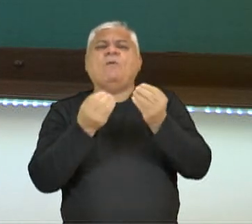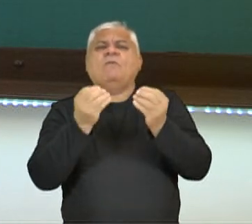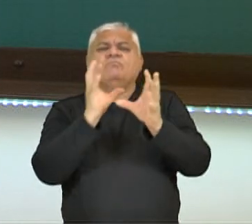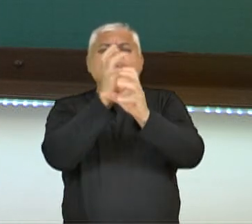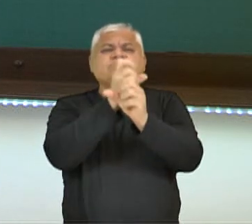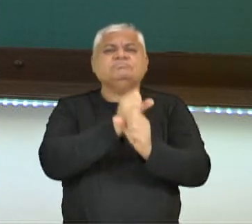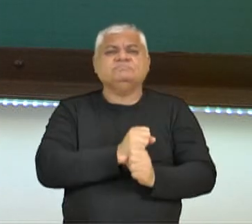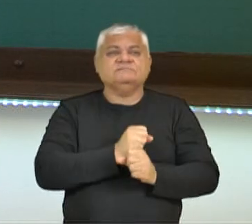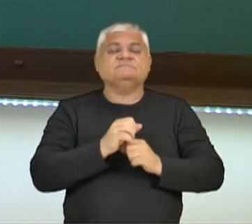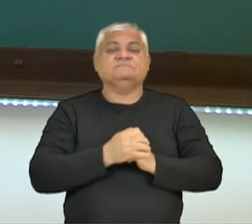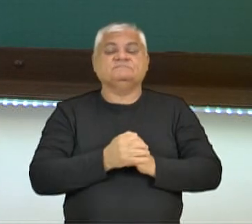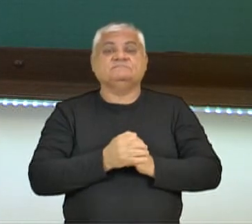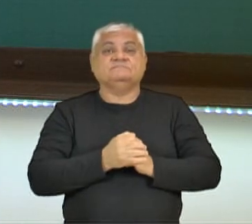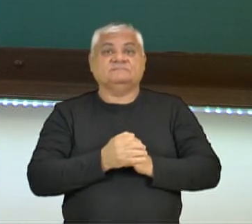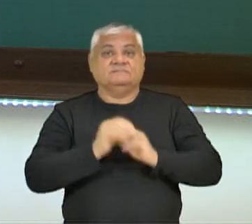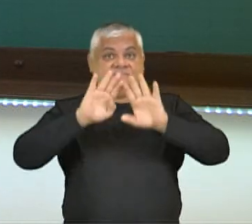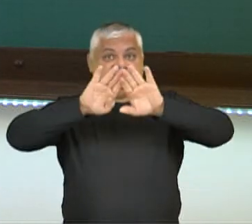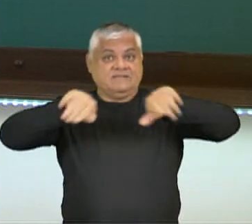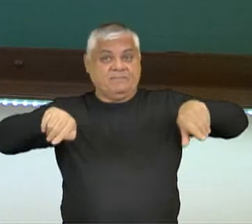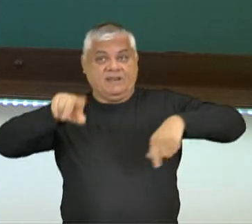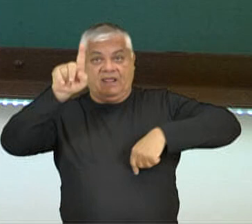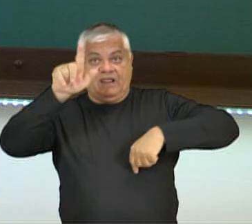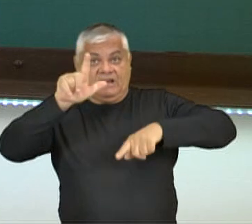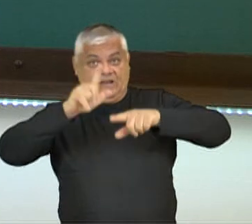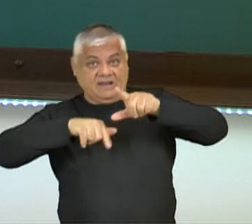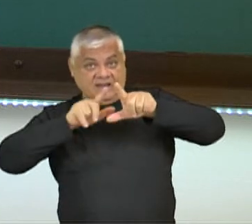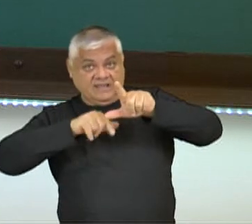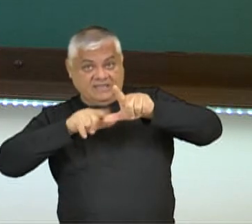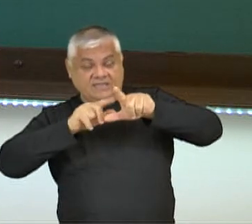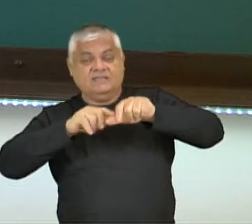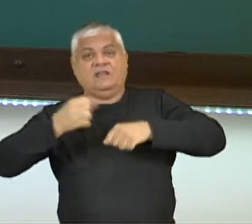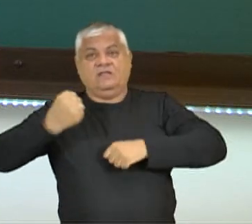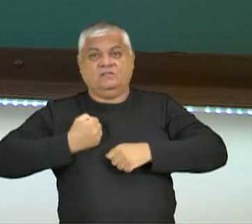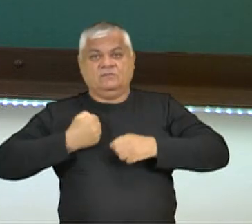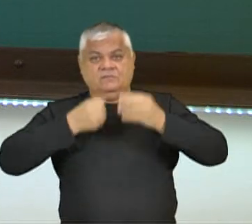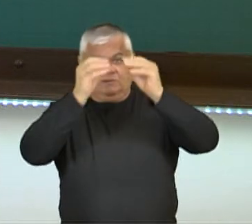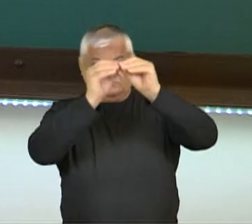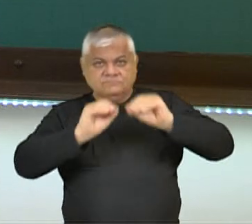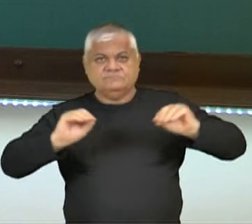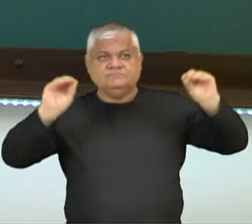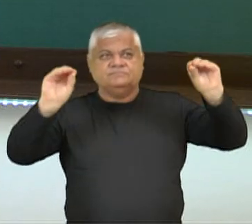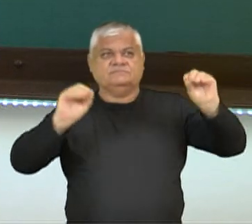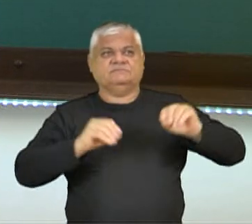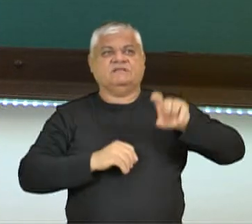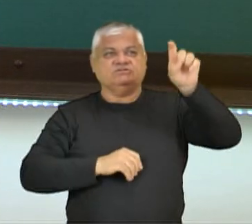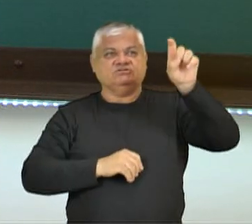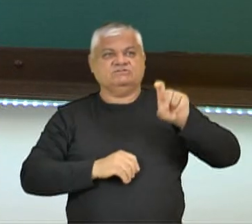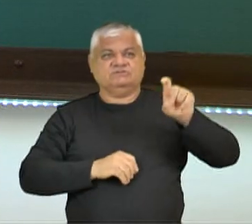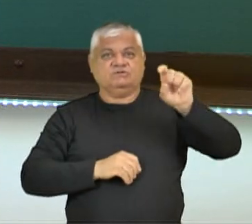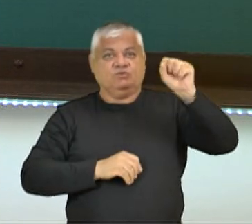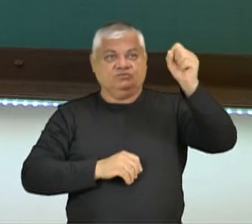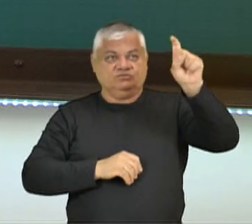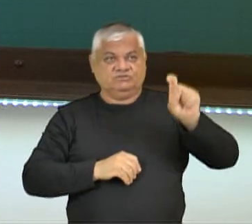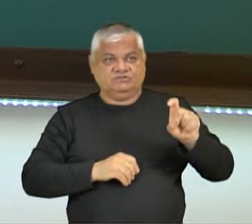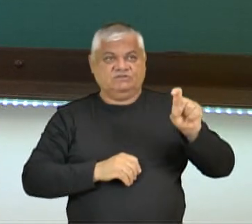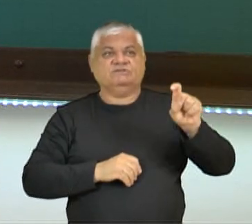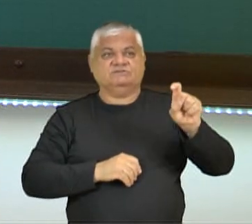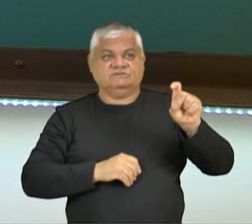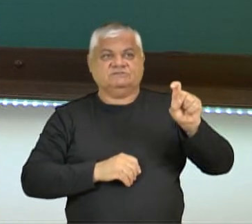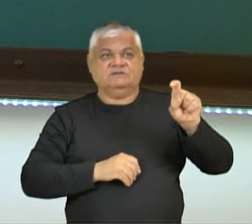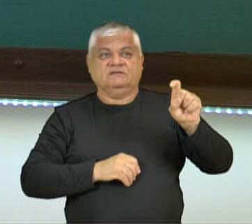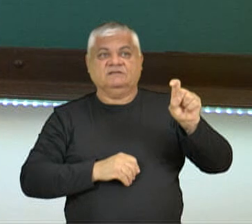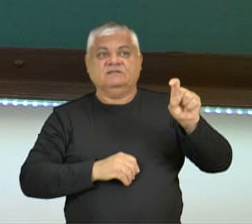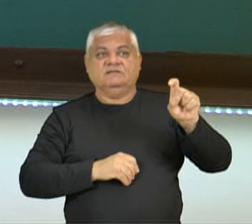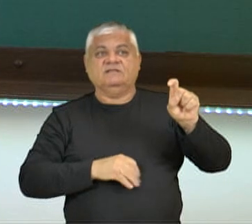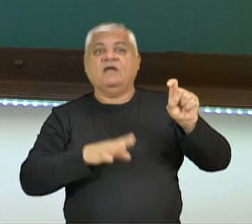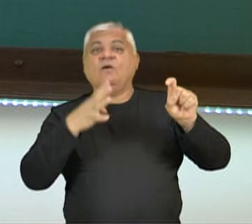equação? Letra para um lado, número para o outro. A gente separa. Então olha aqui, ó. Vou deixar o 8x aqui e vou